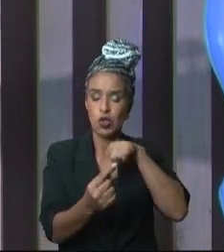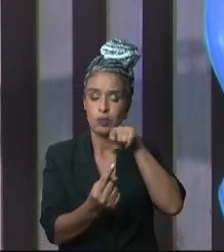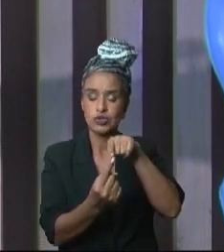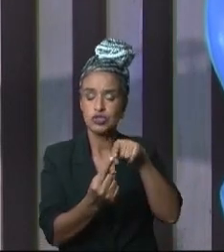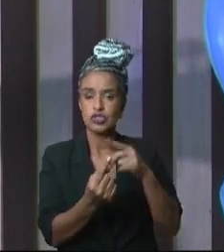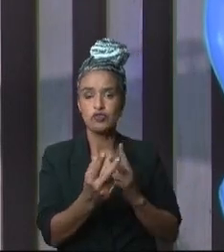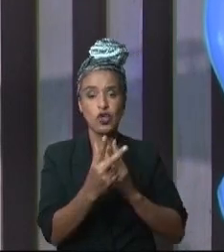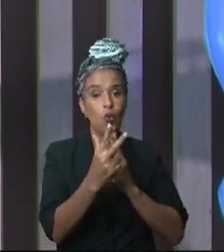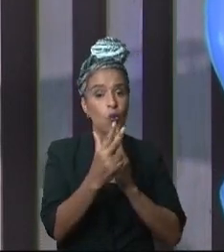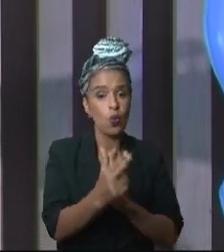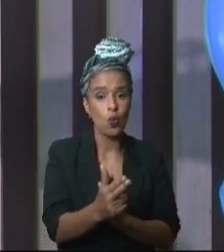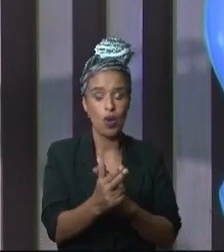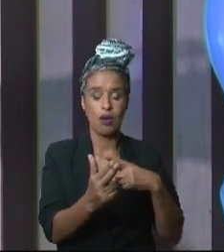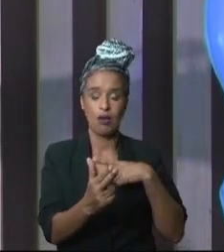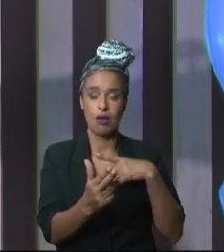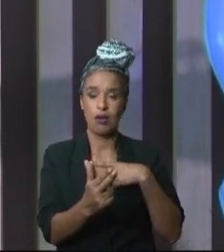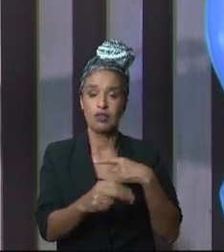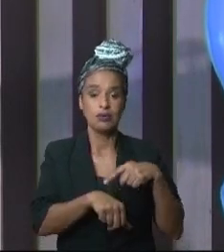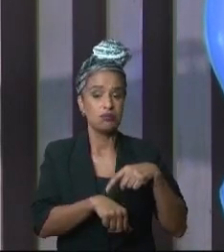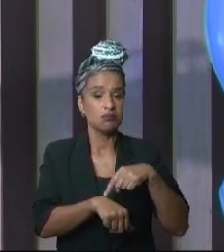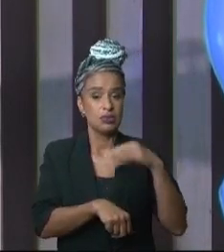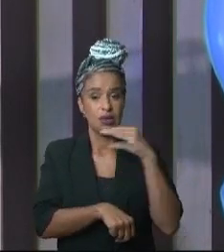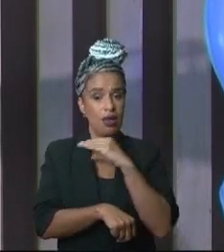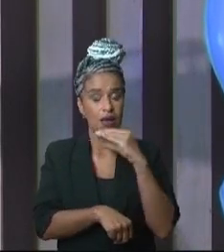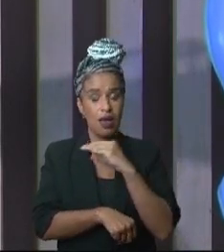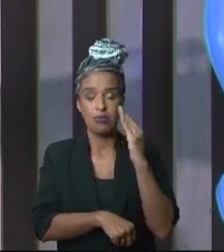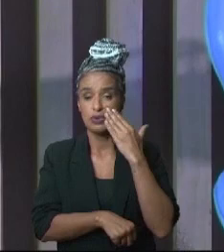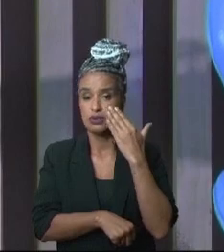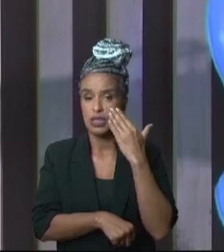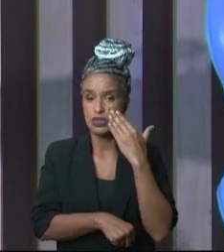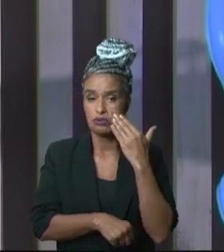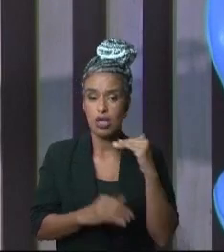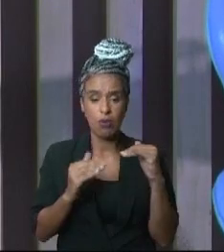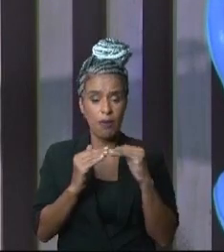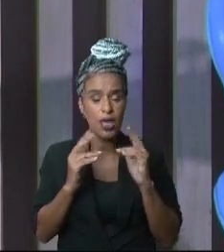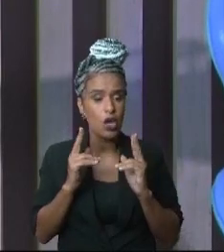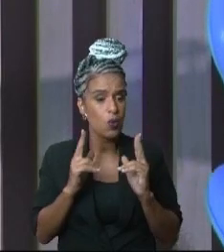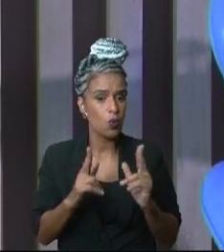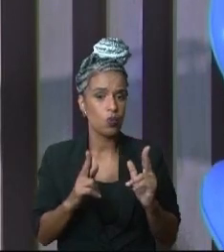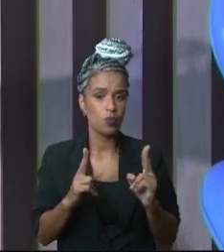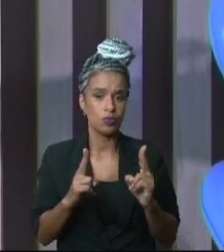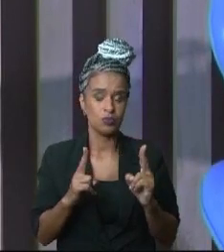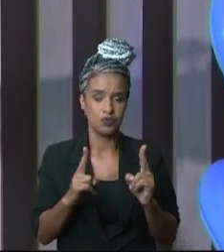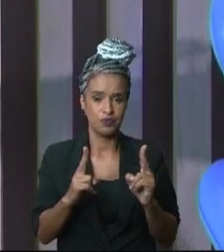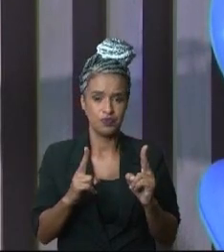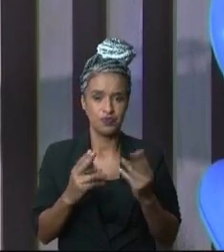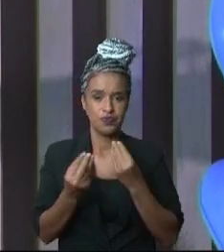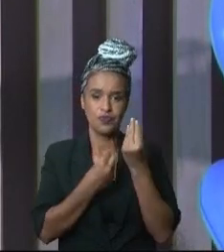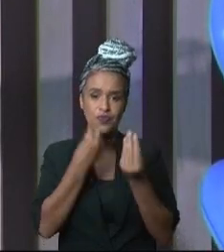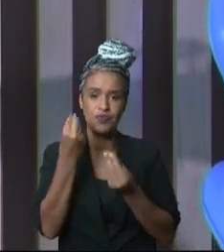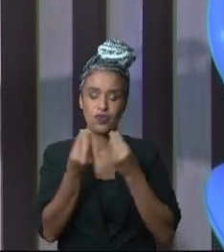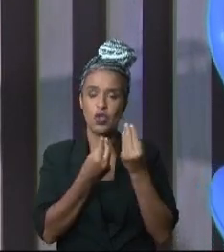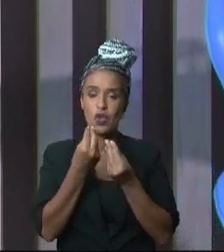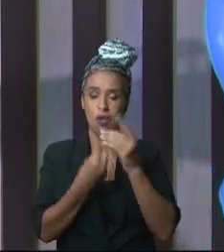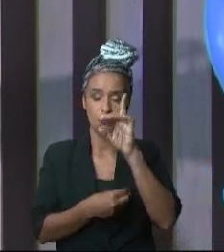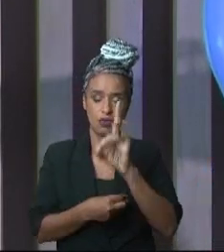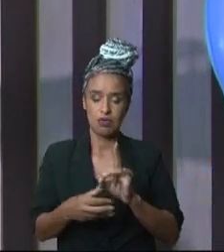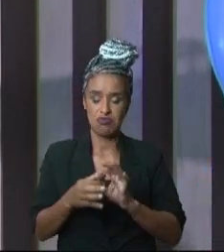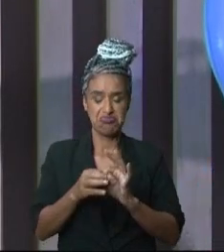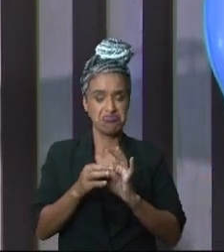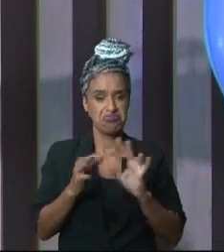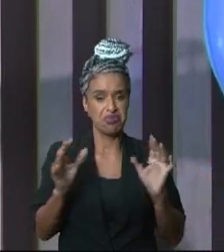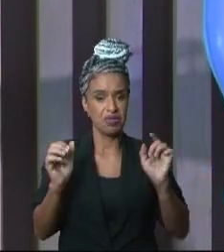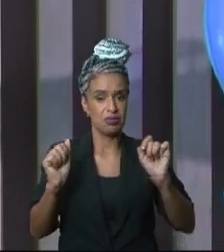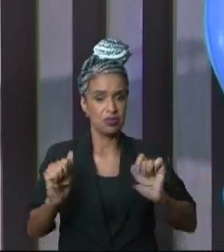visão comum, nós temos um sentido de urgência e entendimento comum, que como a nossa democracia e